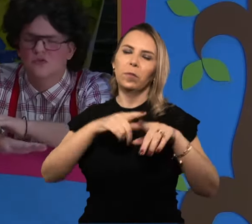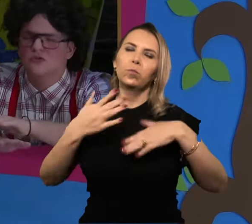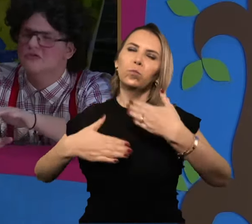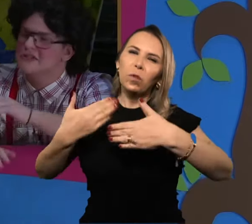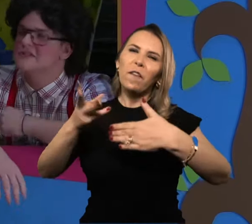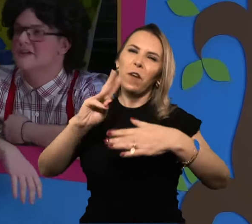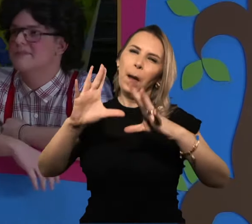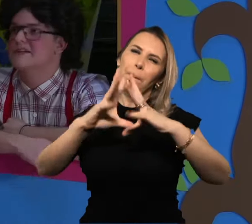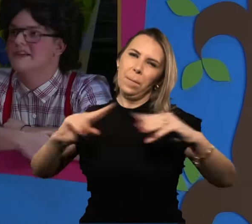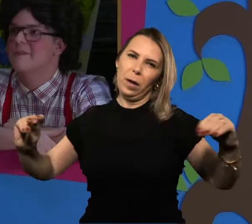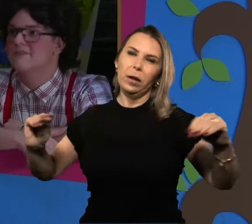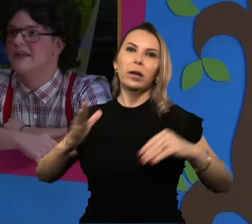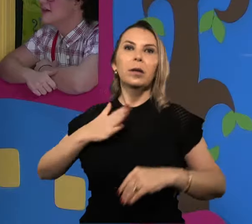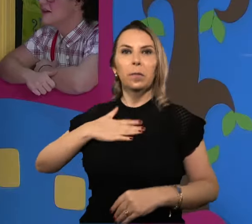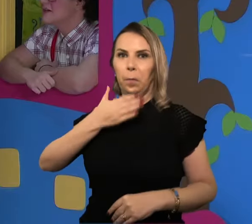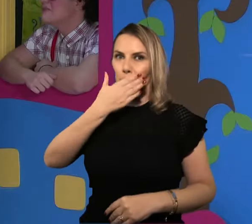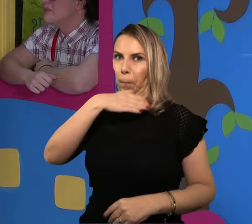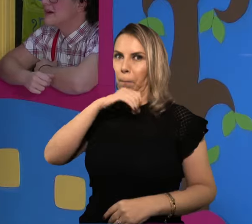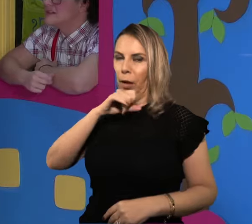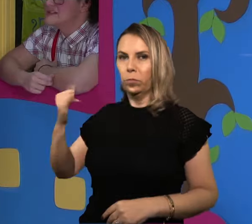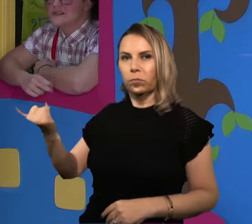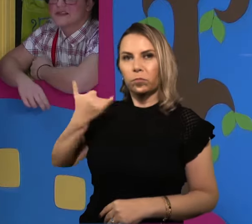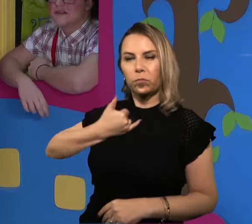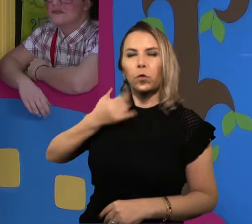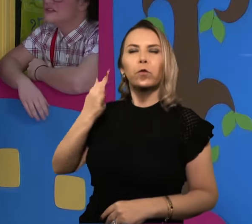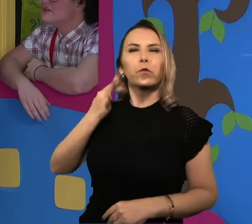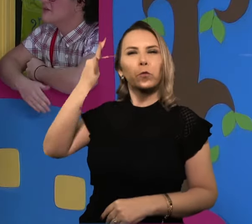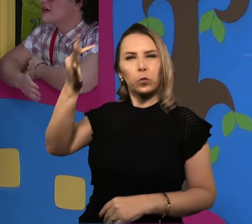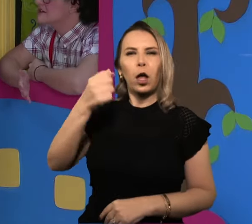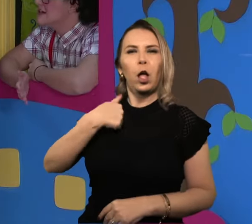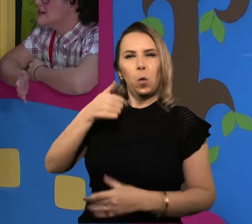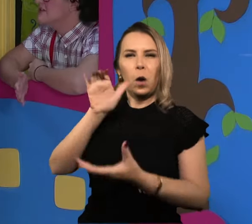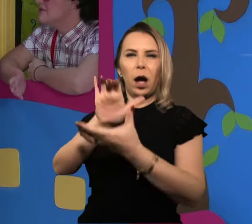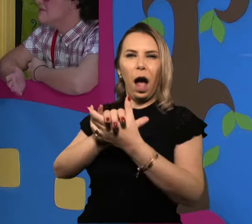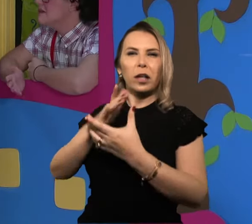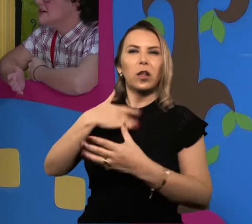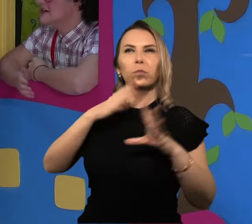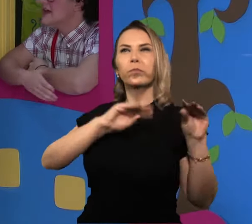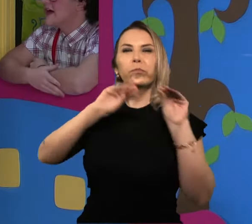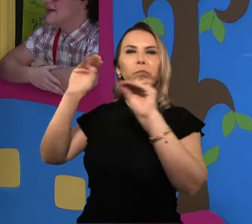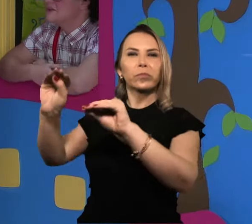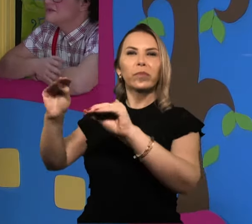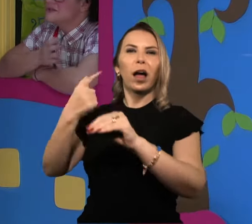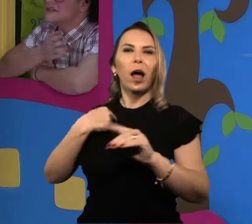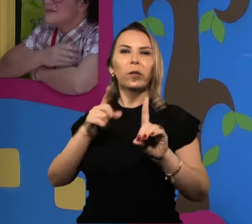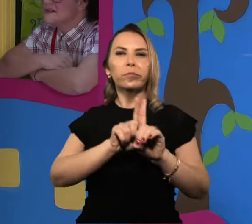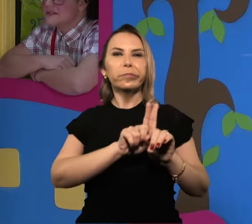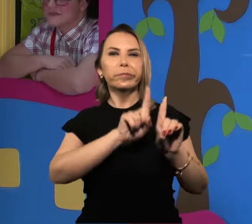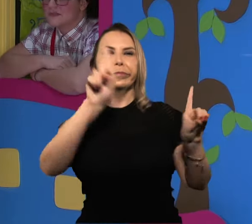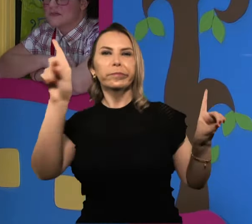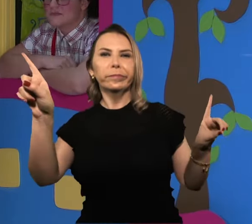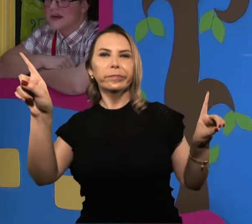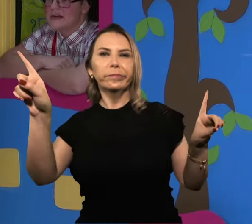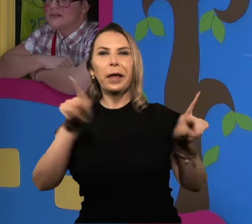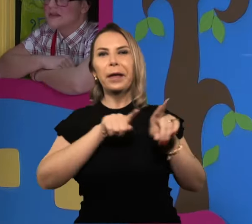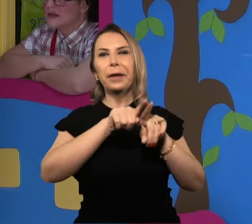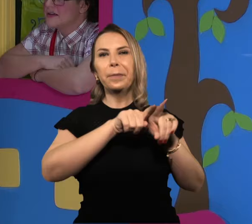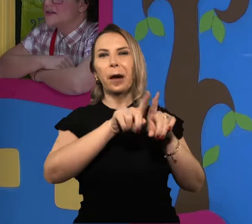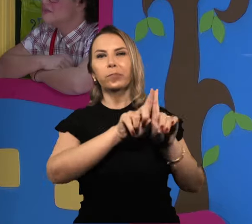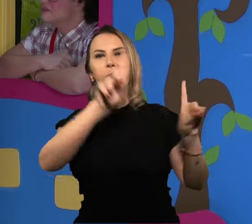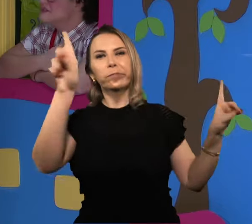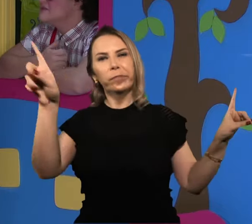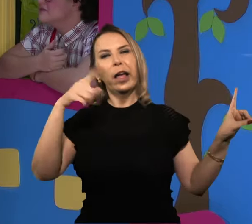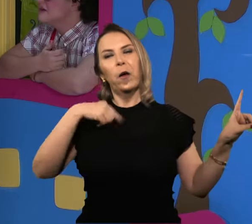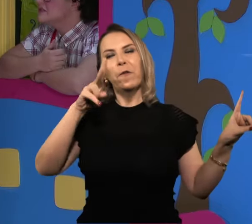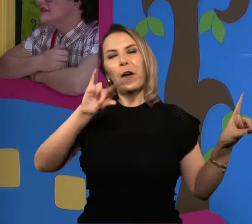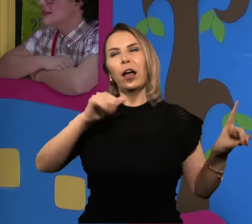dia tudo isso vai passar. E meu pai disse que um dia eu vou casar e vou embora. Aí eu não vou ter mais a Vicky por perto